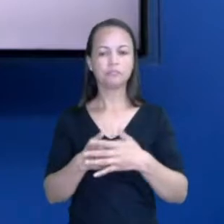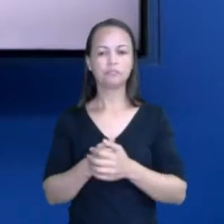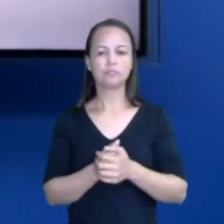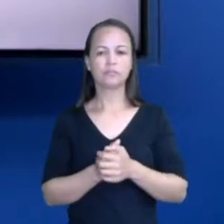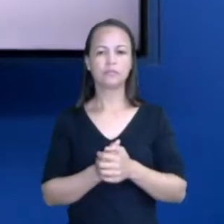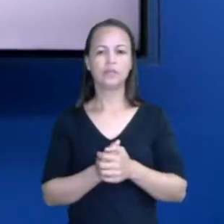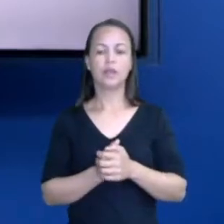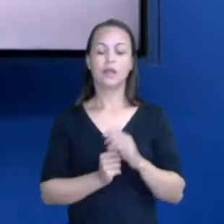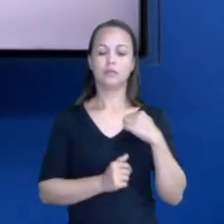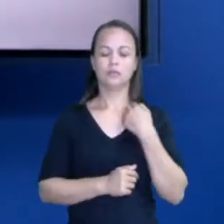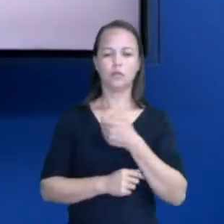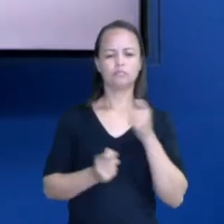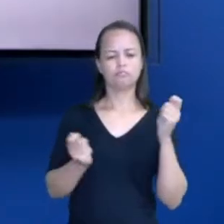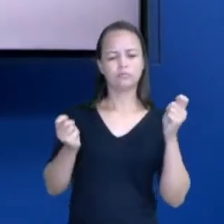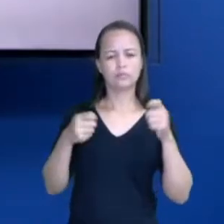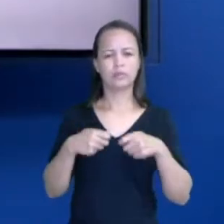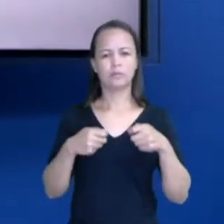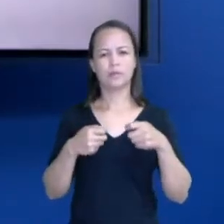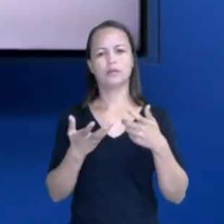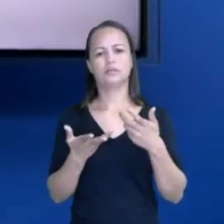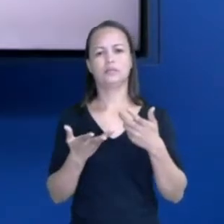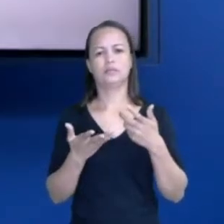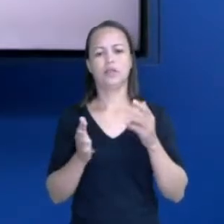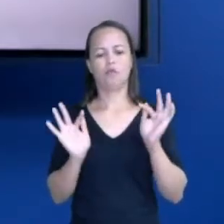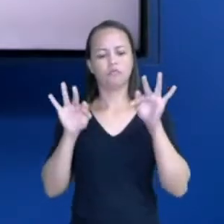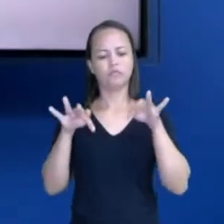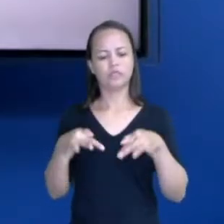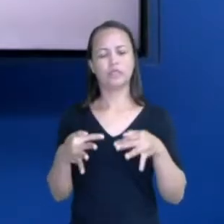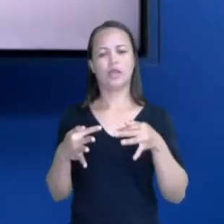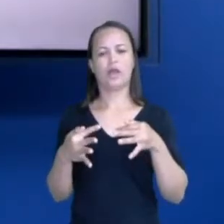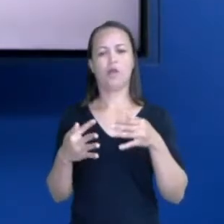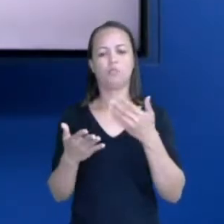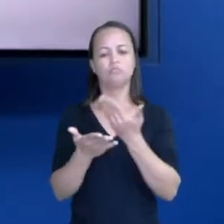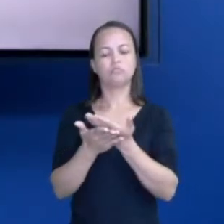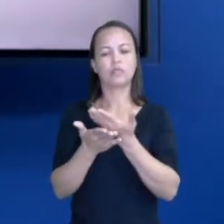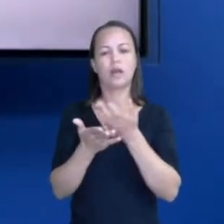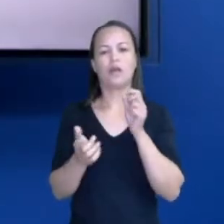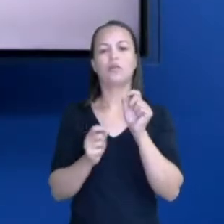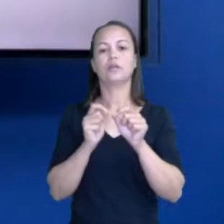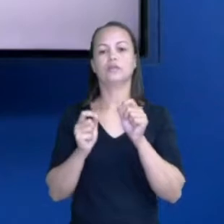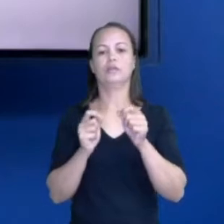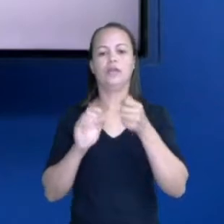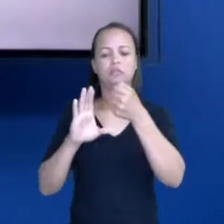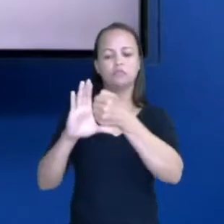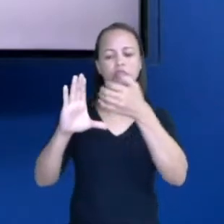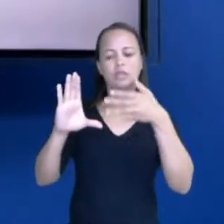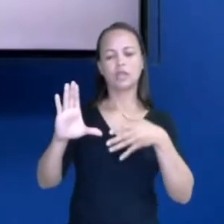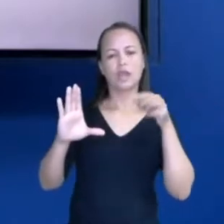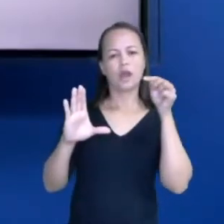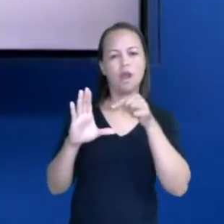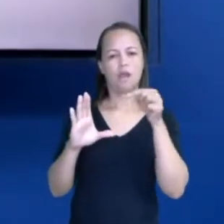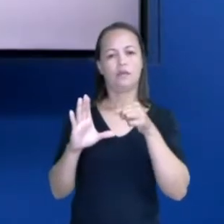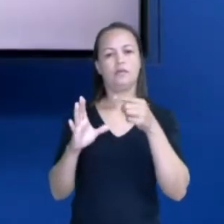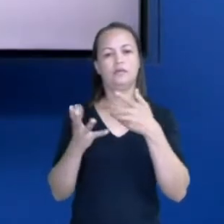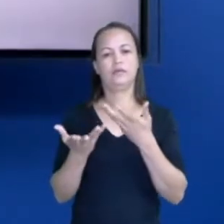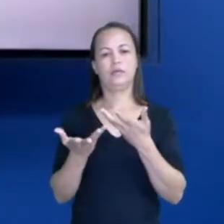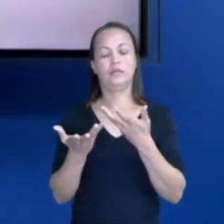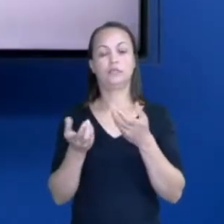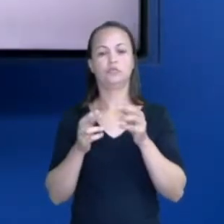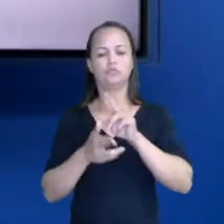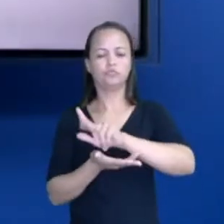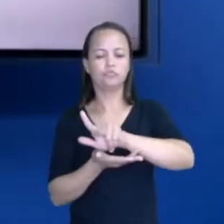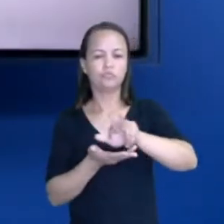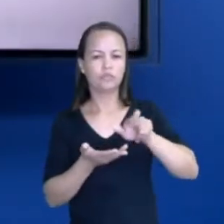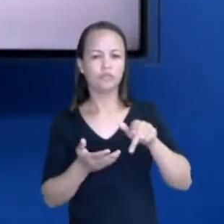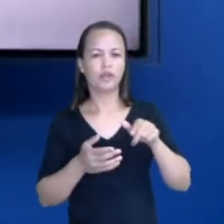nós seremos capazes, ao final da nossa aula, de identificar e de comparar as características dos